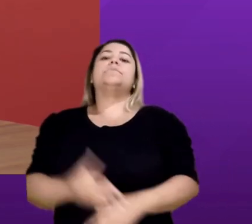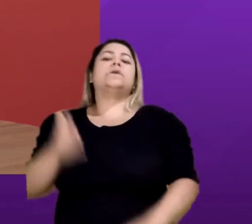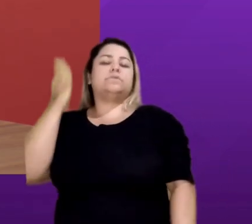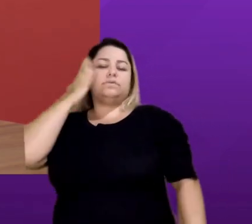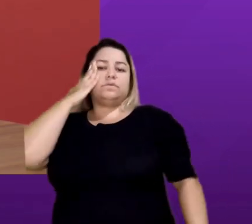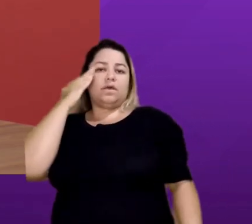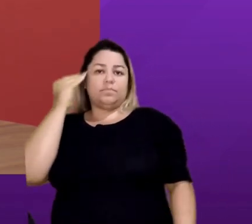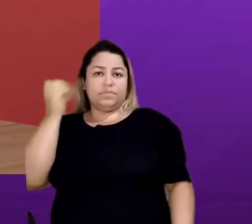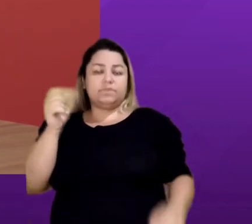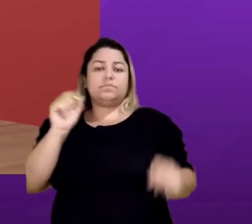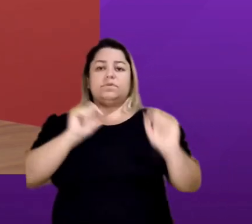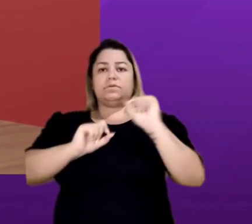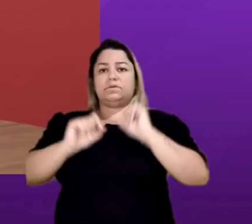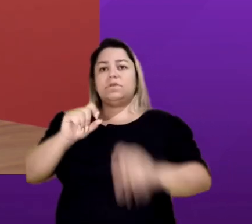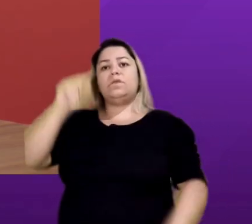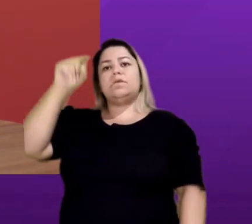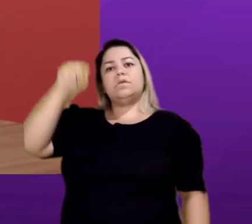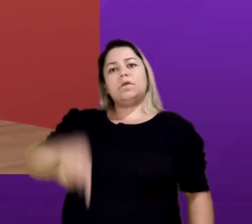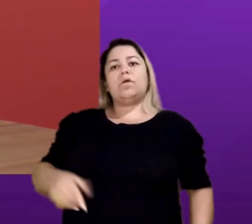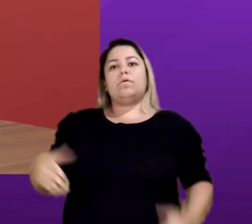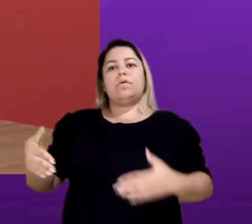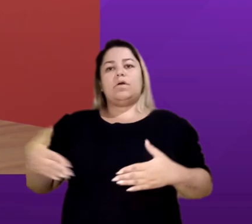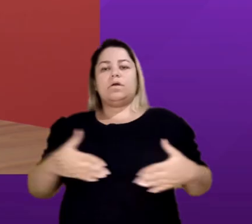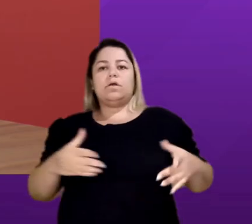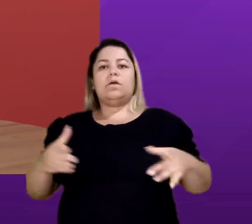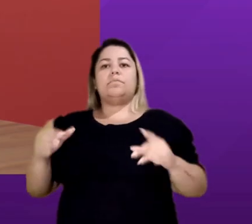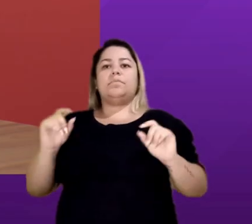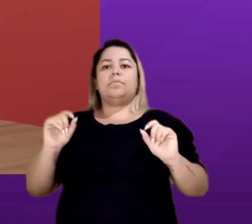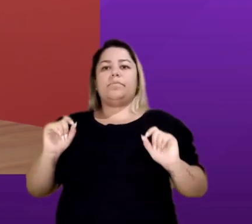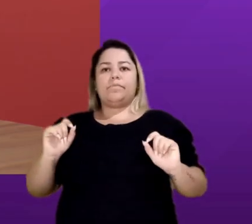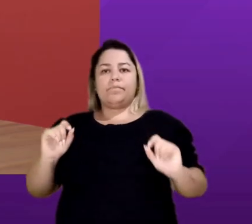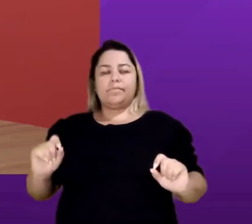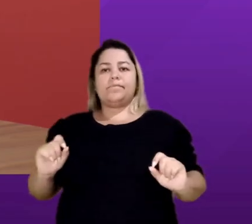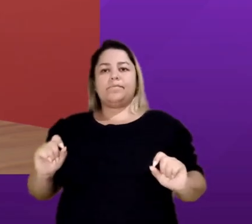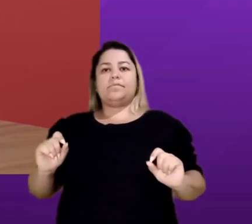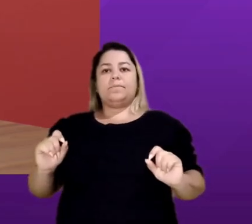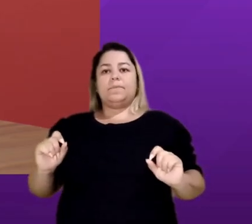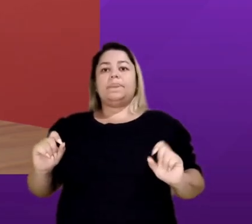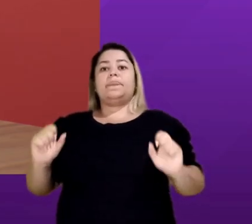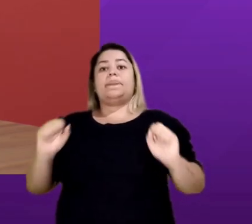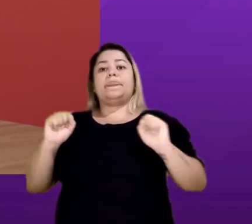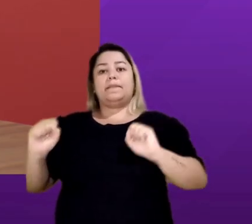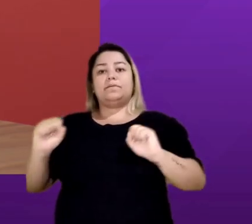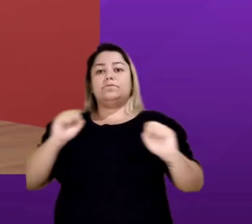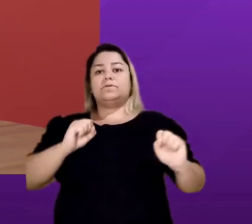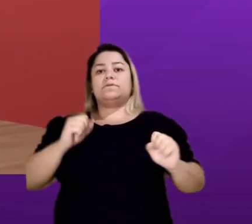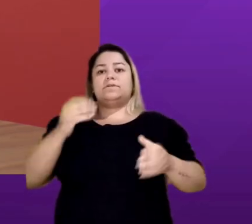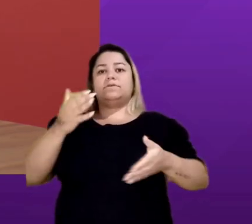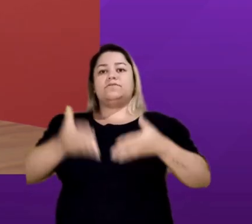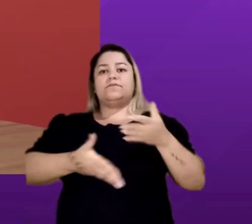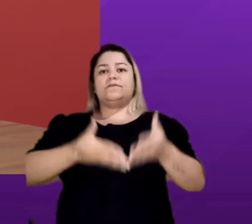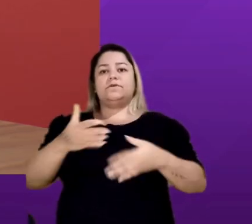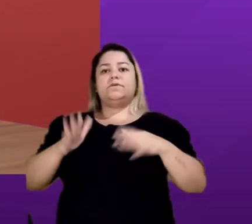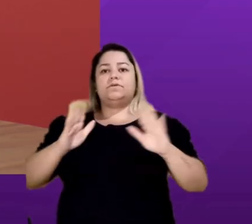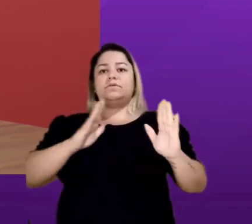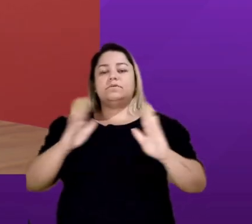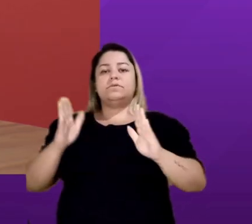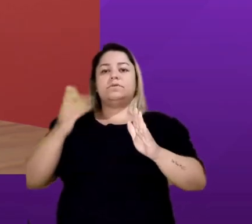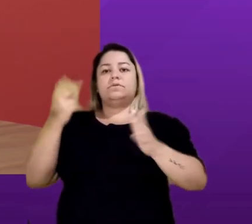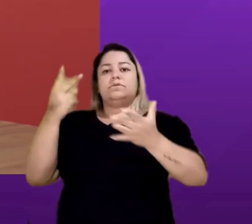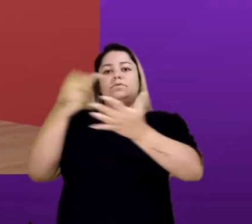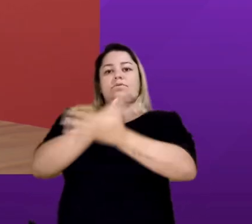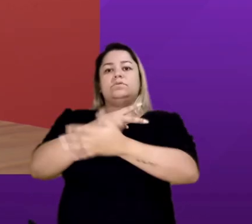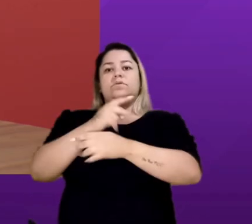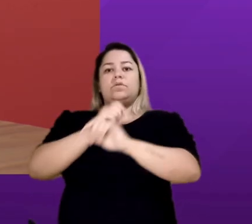esse é o caminho e é essa a condição para que, de fato, a igualdade chegue. Então, assim,